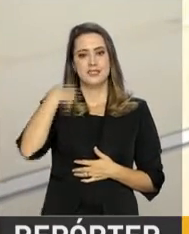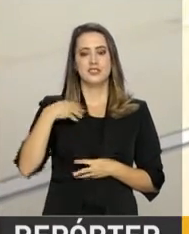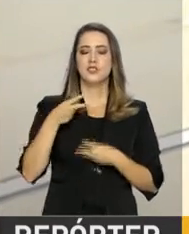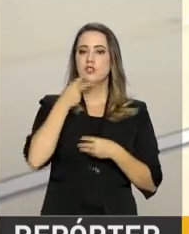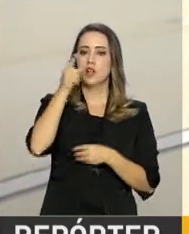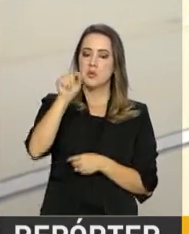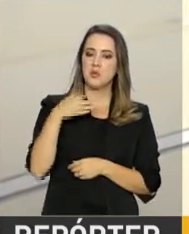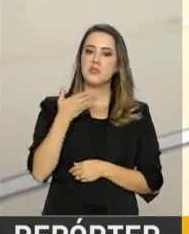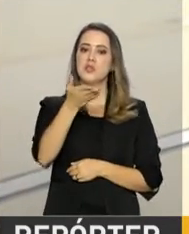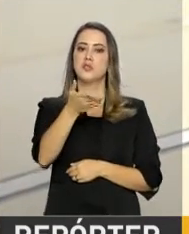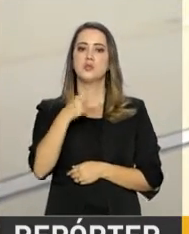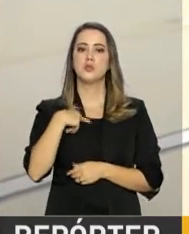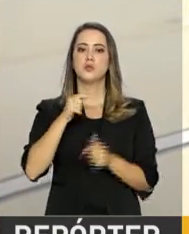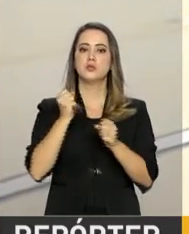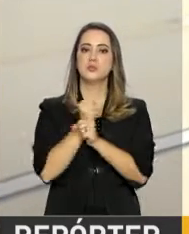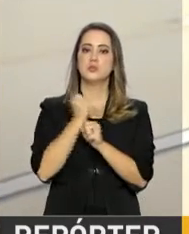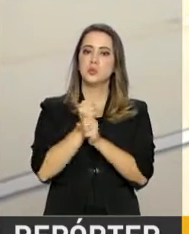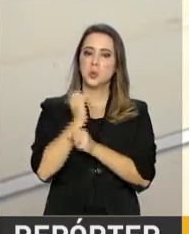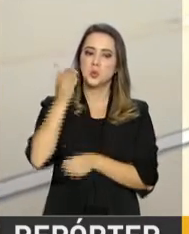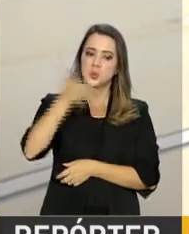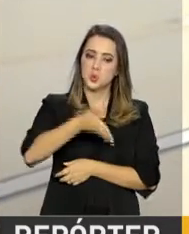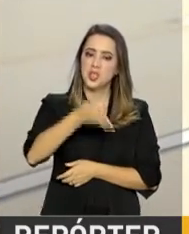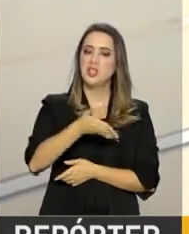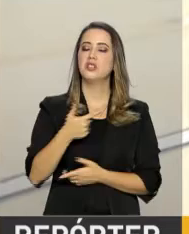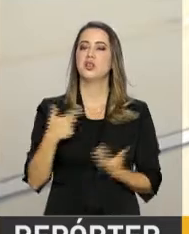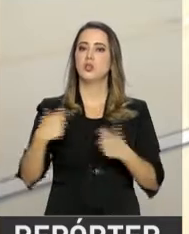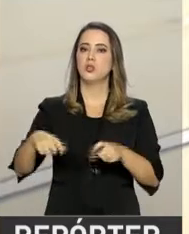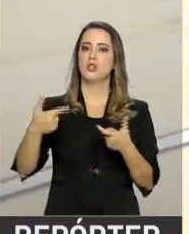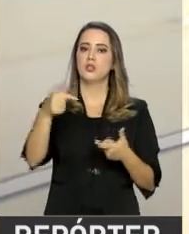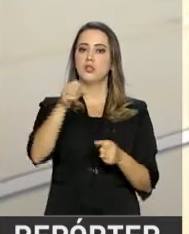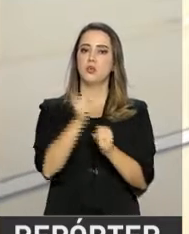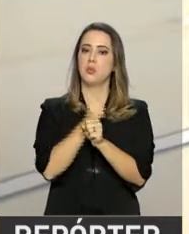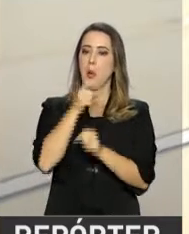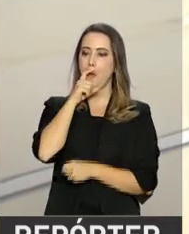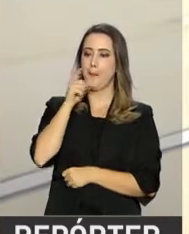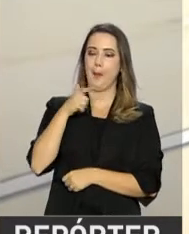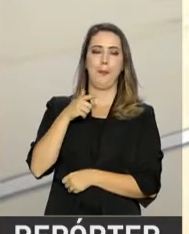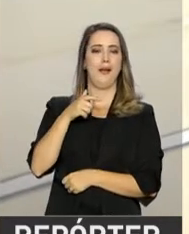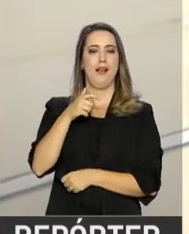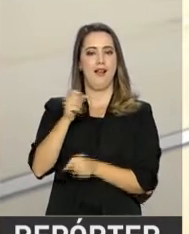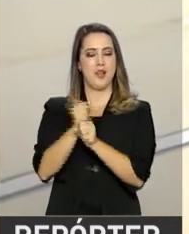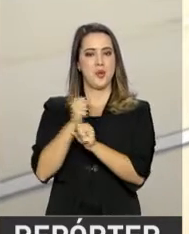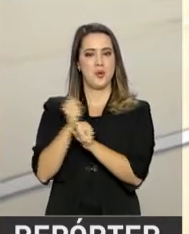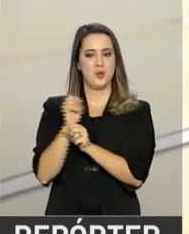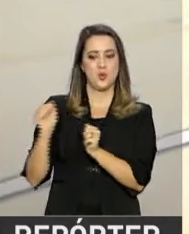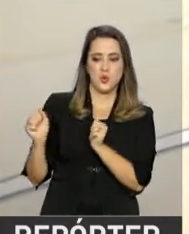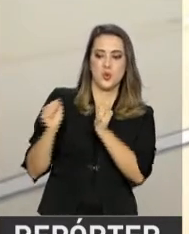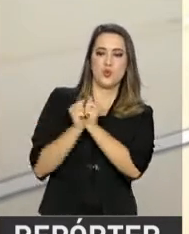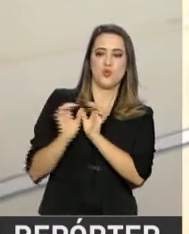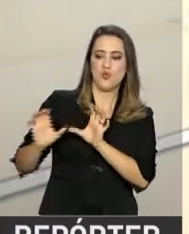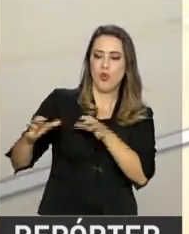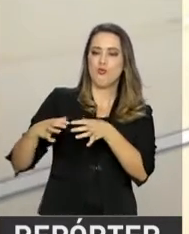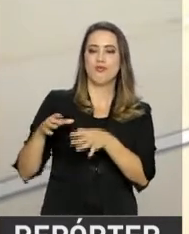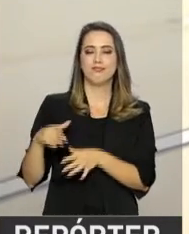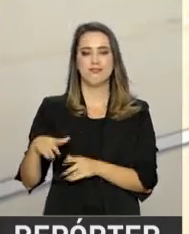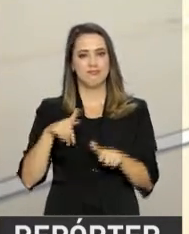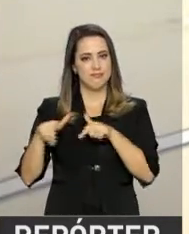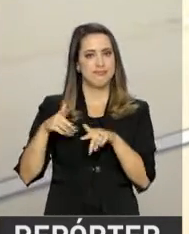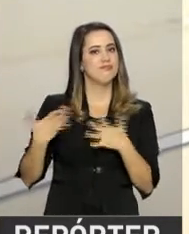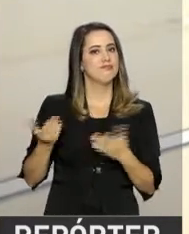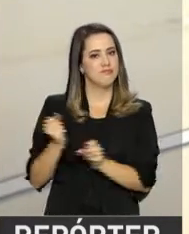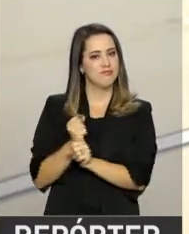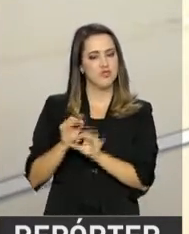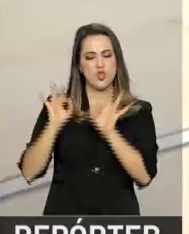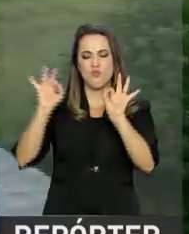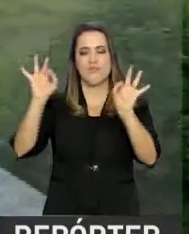o jovem vai trabalhar nessa obra e foi o seu pai construiu e mais o resto da galera estava com ele a